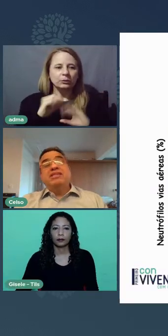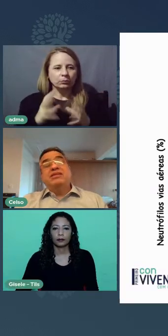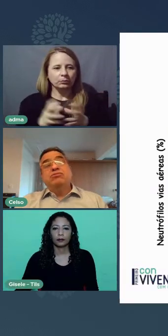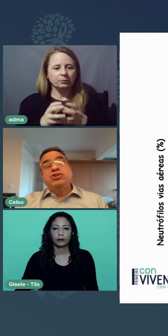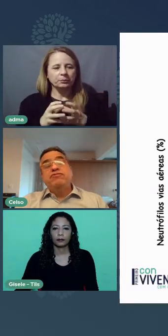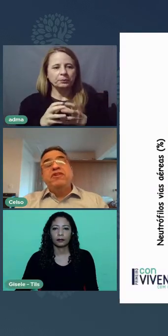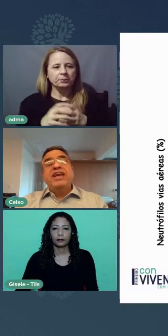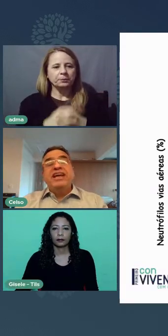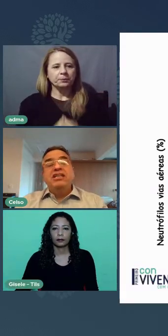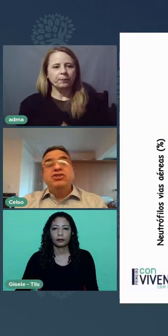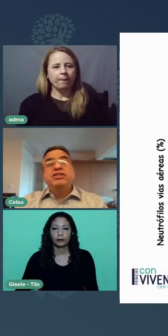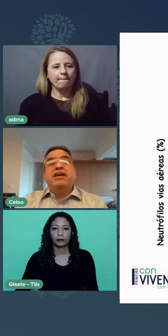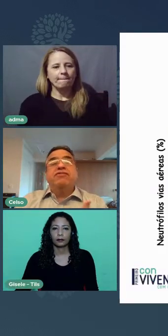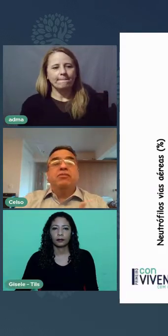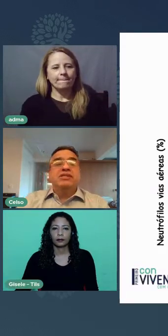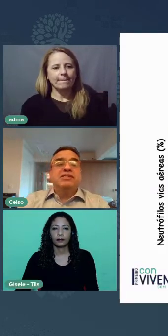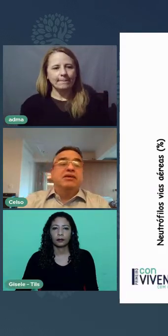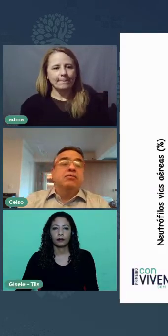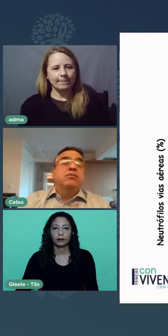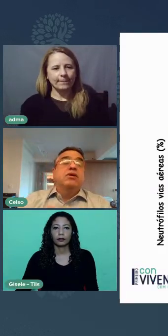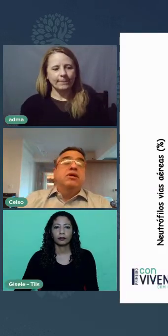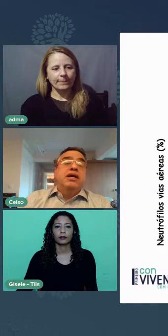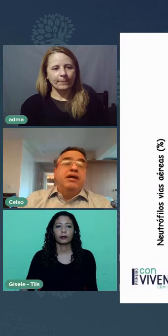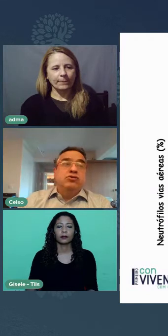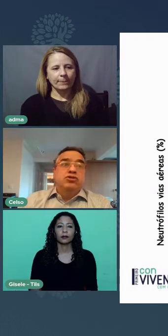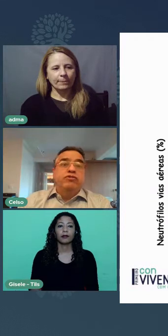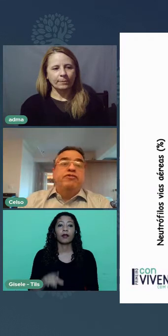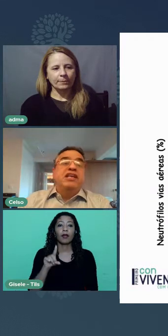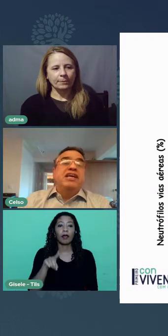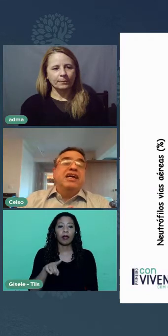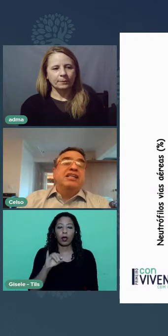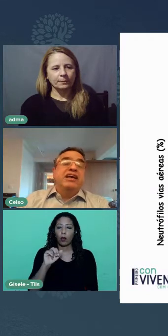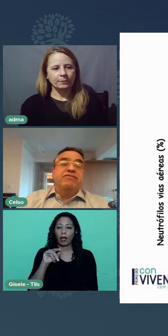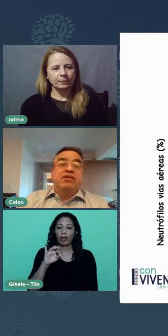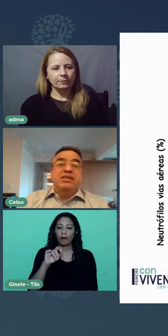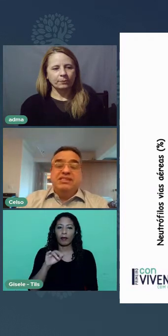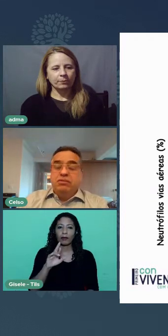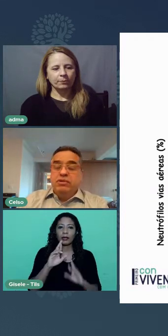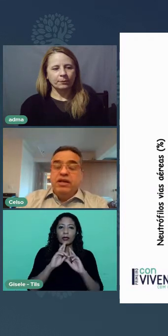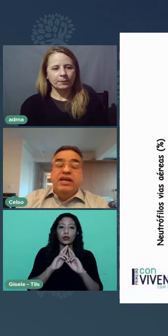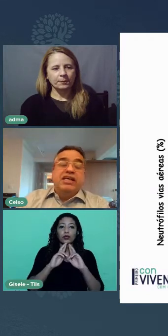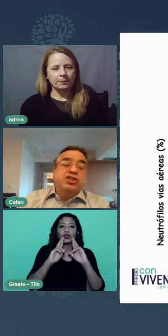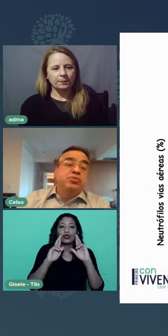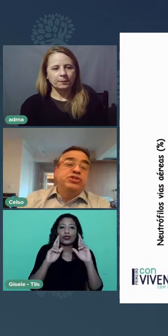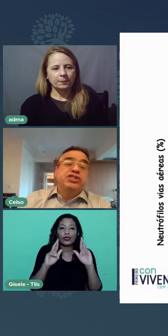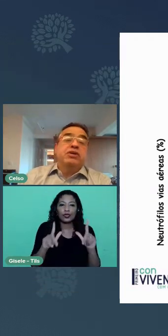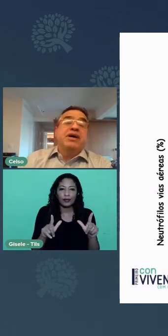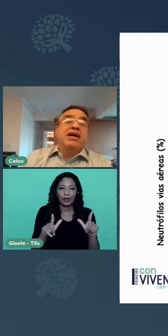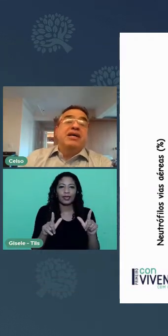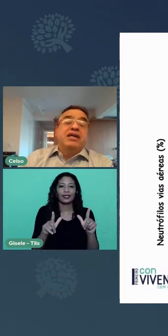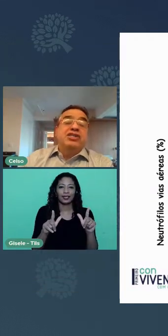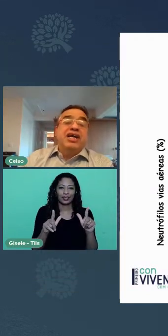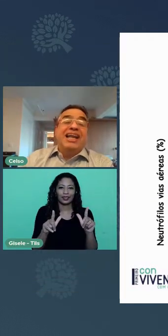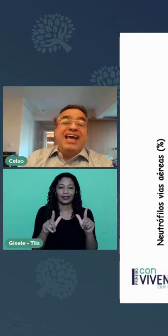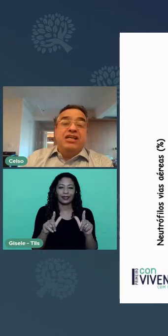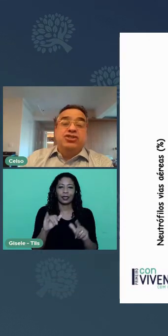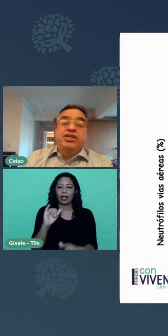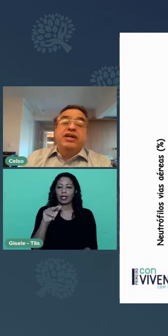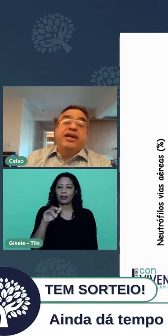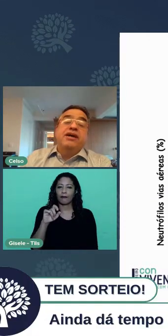é uma inflamação diferente da inflamação eosinofílica, da inflamação que a gente podia chamar